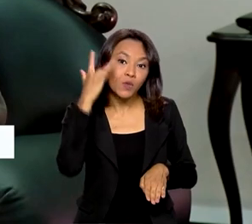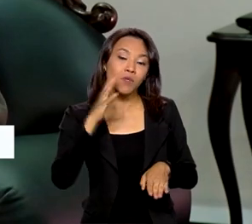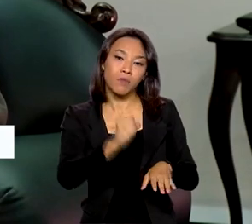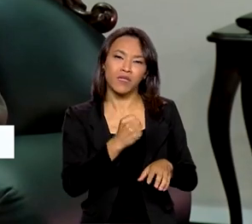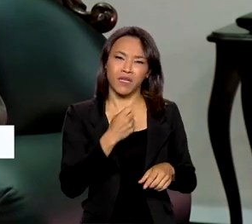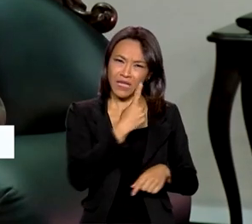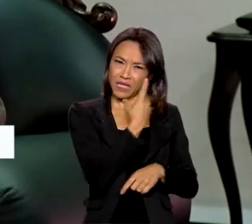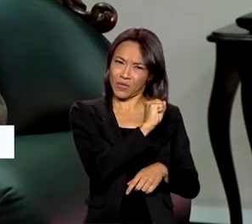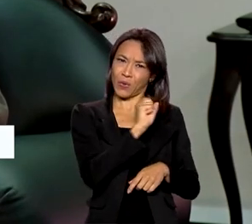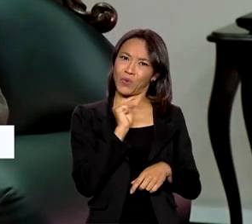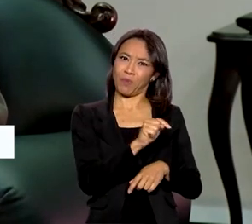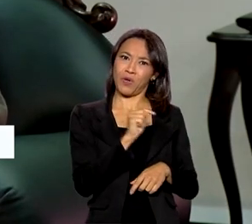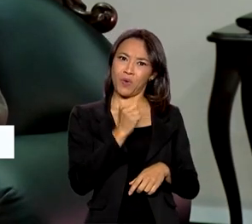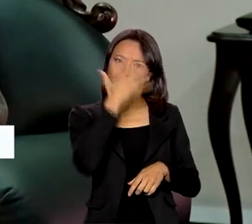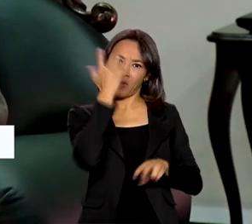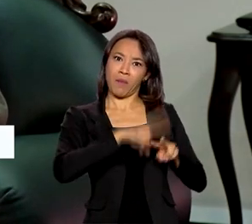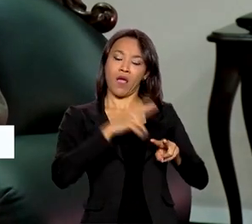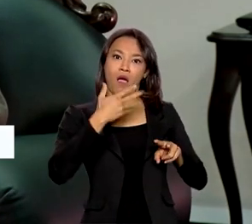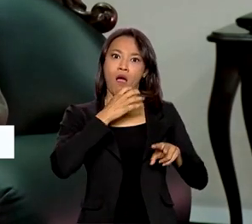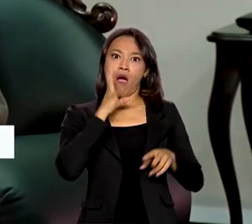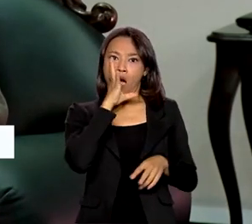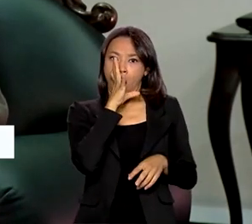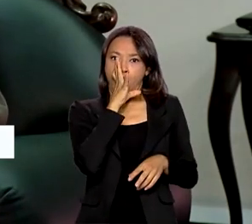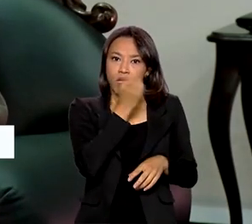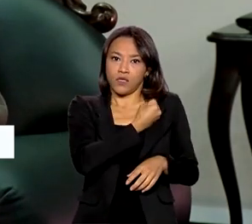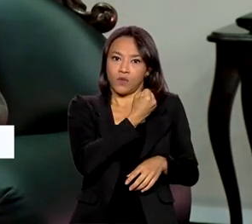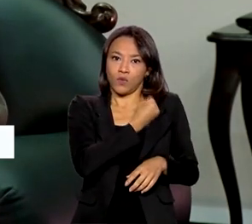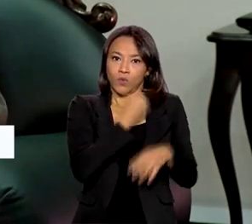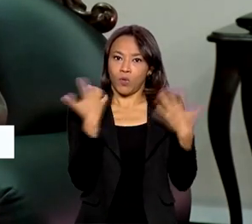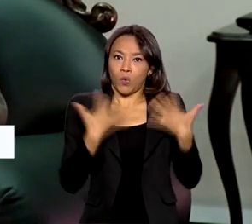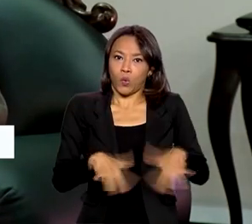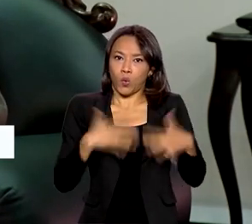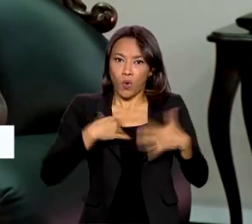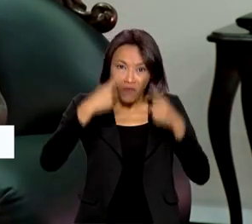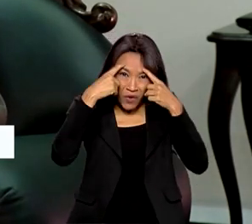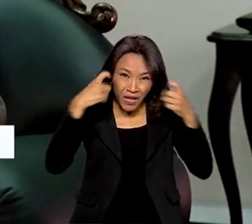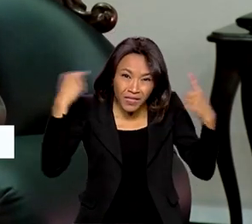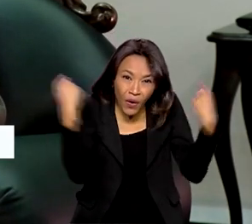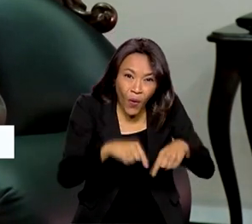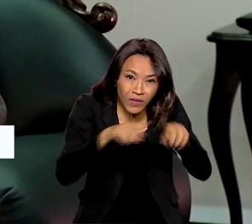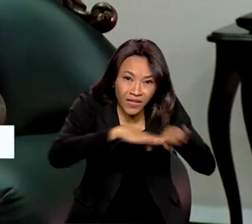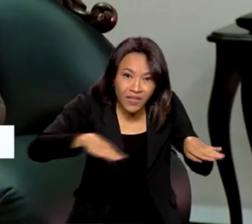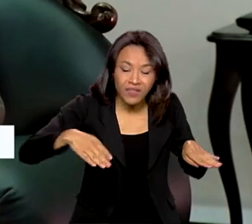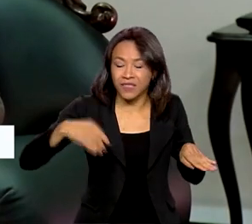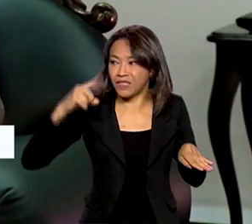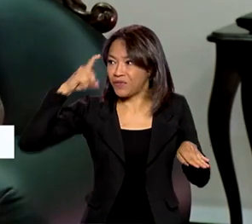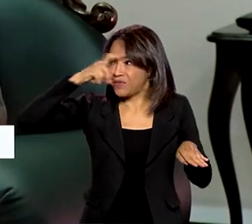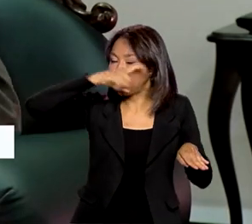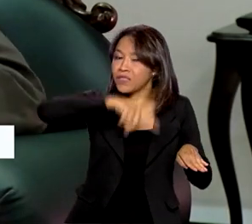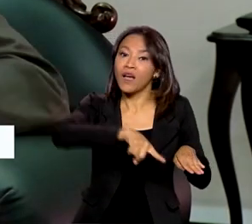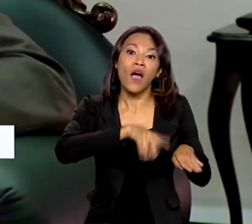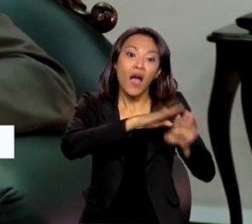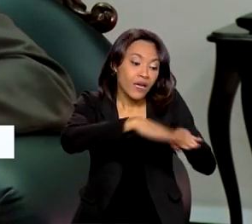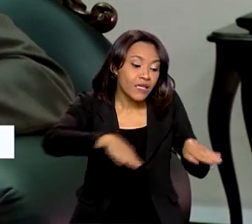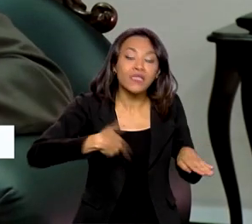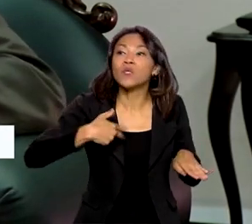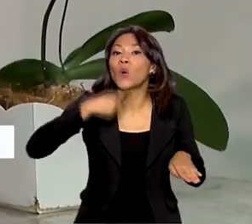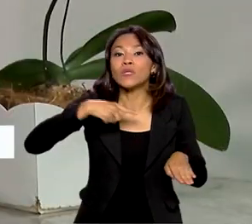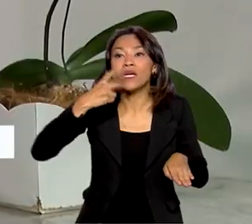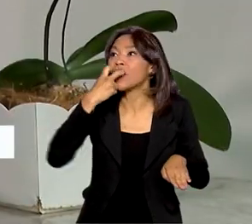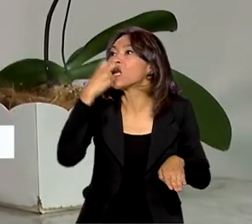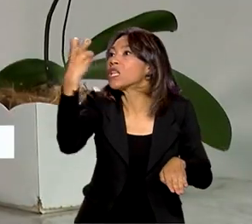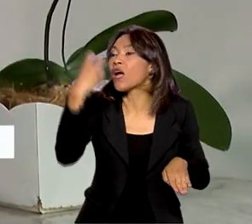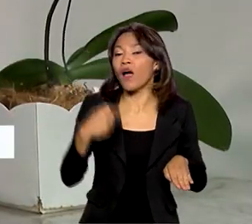atendidas é impressionante do país inteiro violência contra criança e uma violência complicada criança muitas vezes não consegue gritar